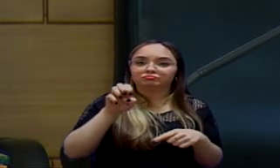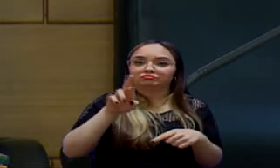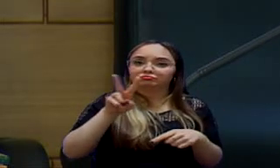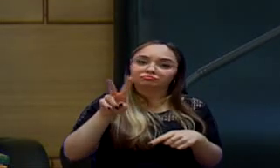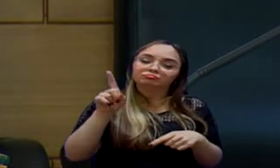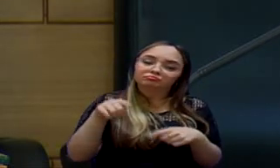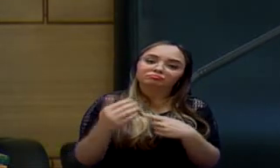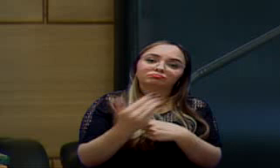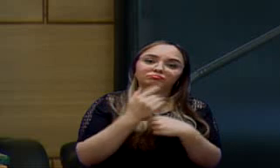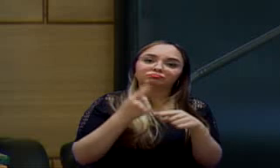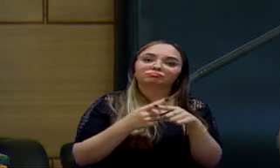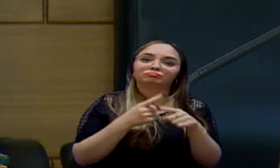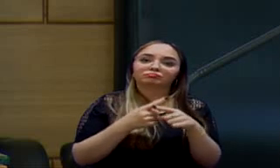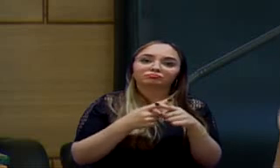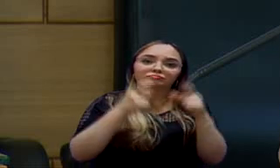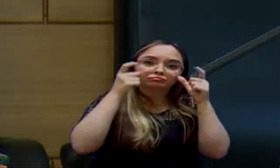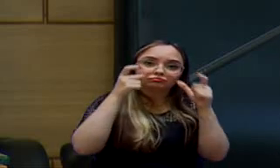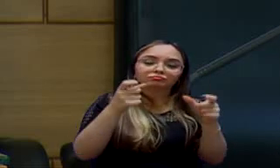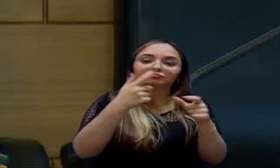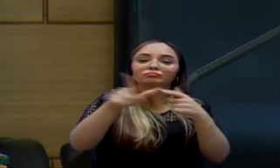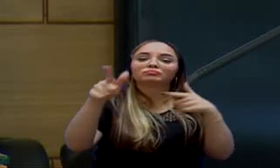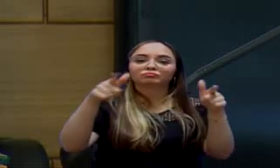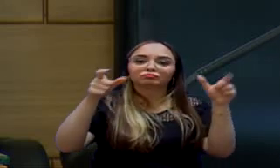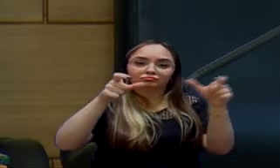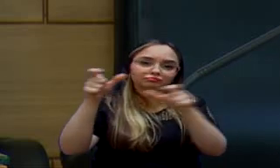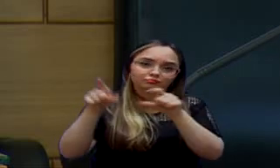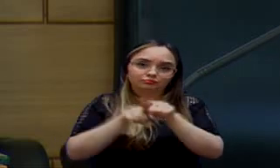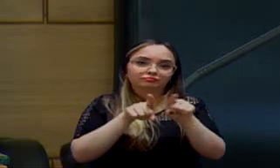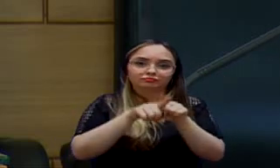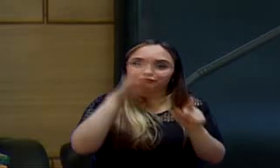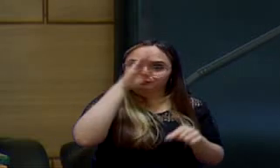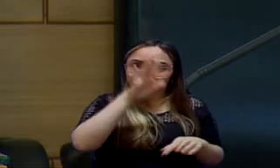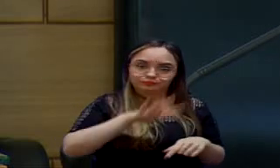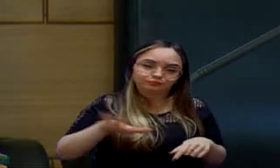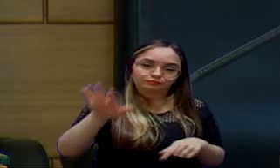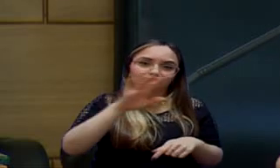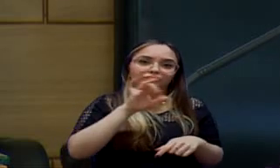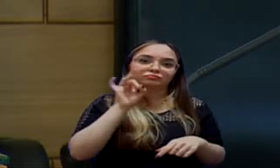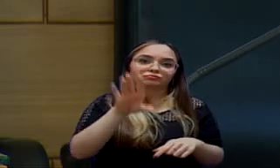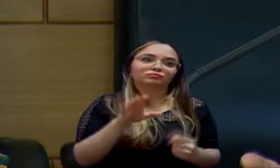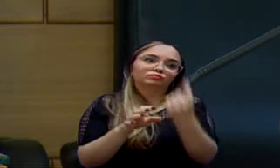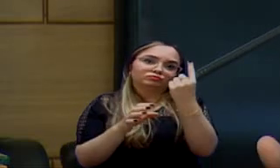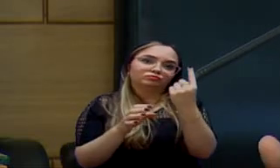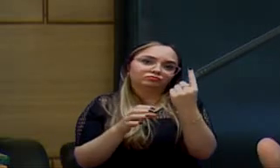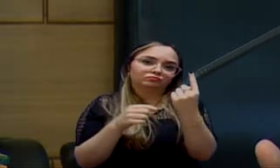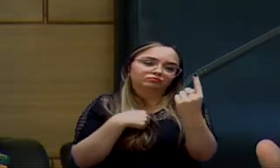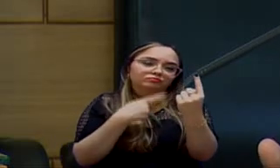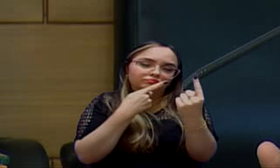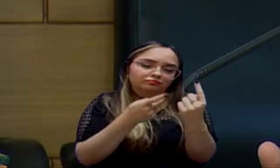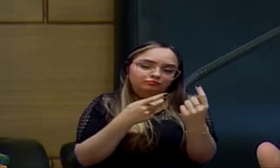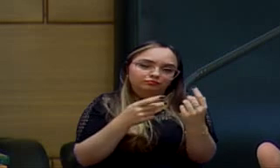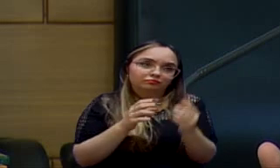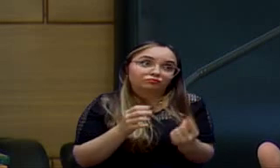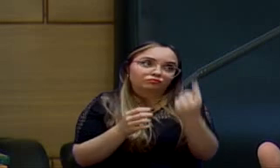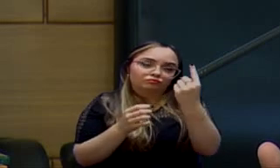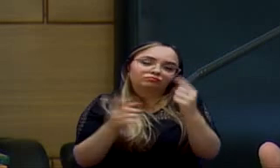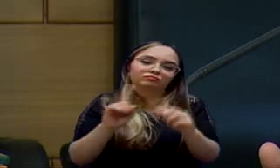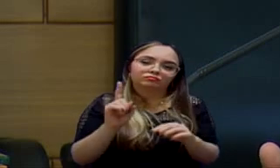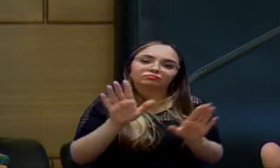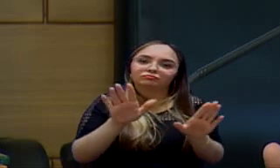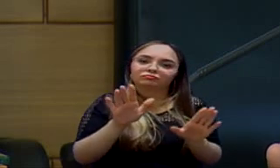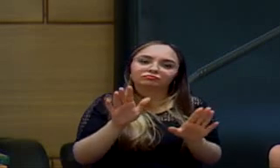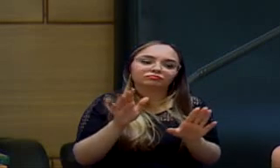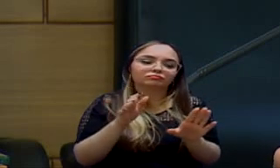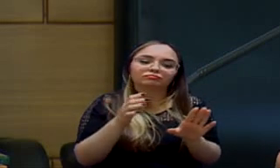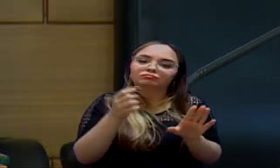pra outros institutos no Brasil eu não vou dizer que seja o único não vou me atrever a dizer mas é